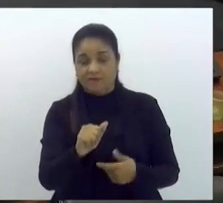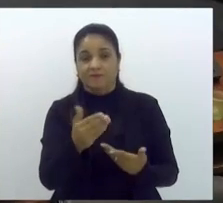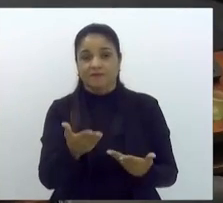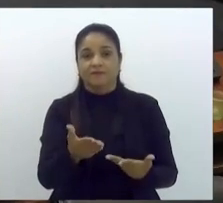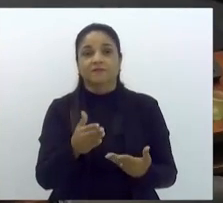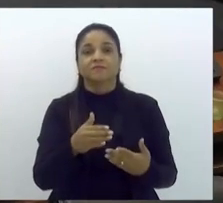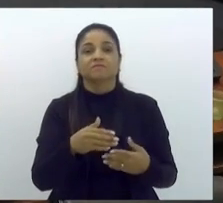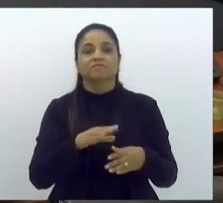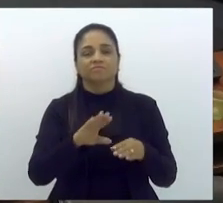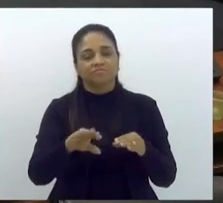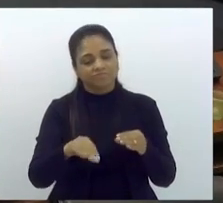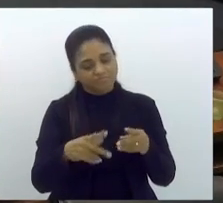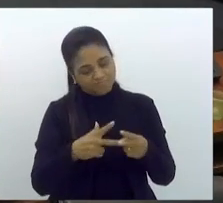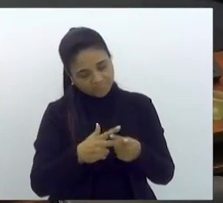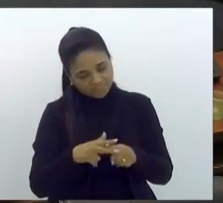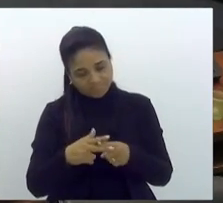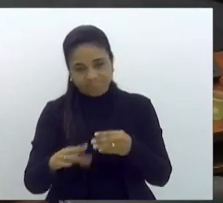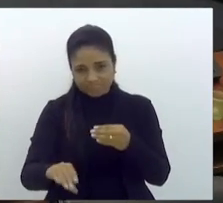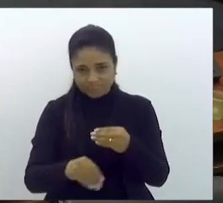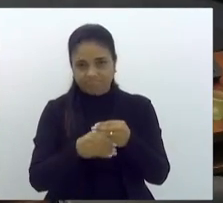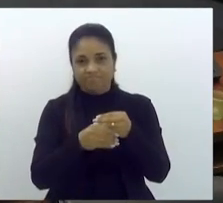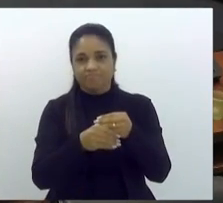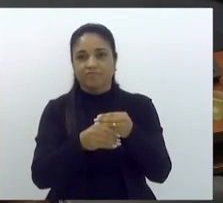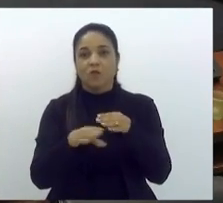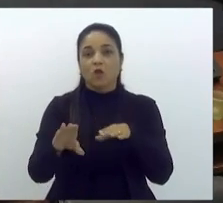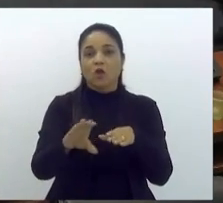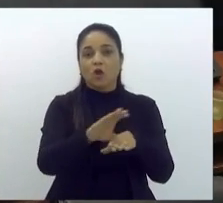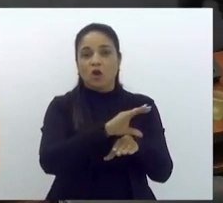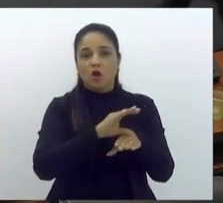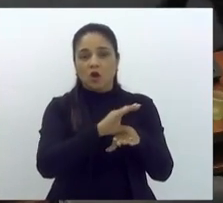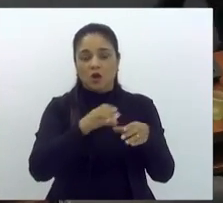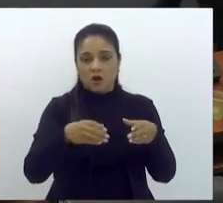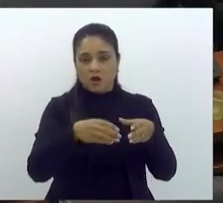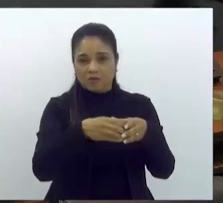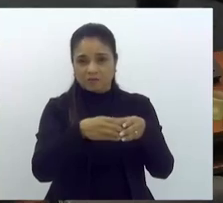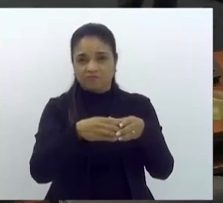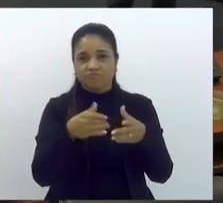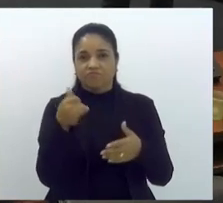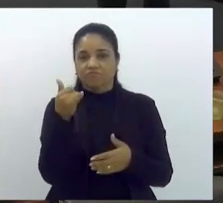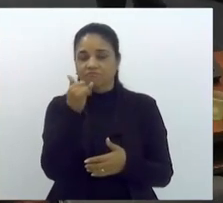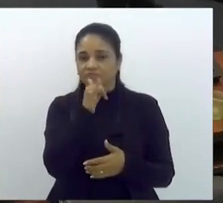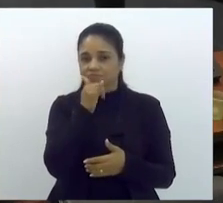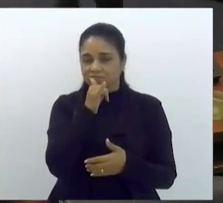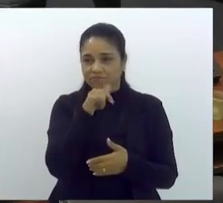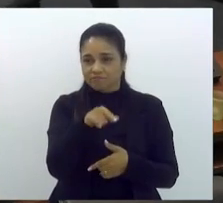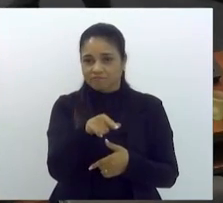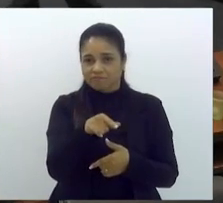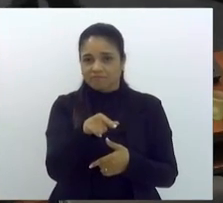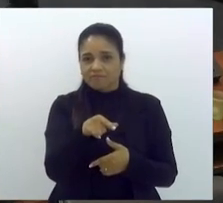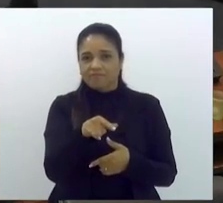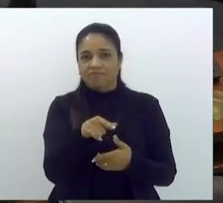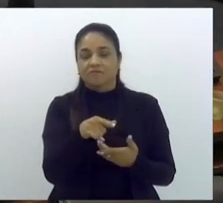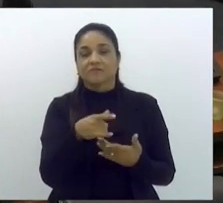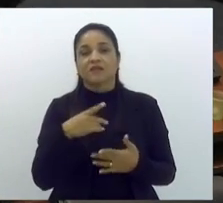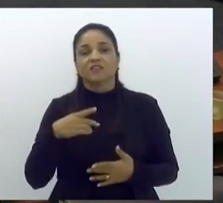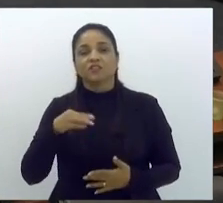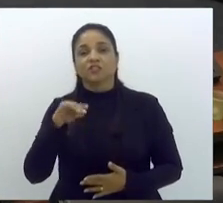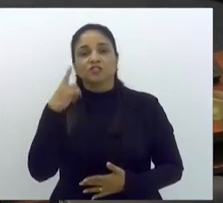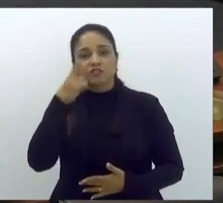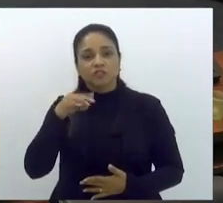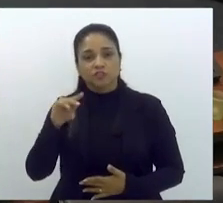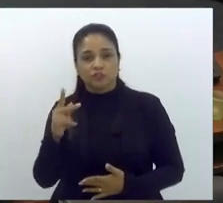a retificação de vossa excelência pela comissão de Minas e energia Deputado Tiago Rangel Deputado André